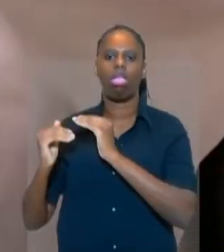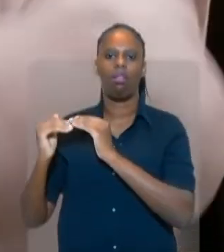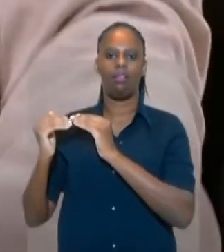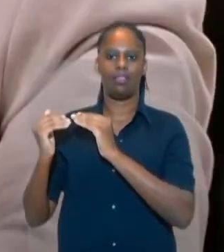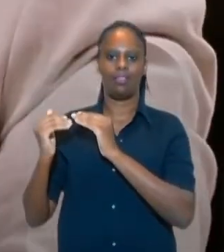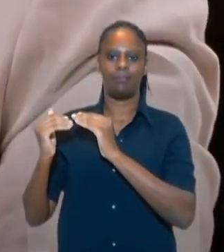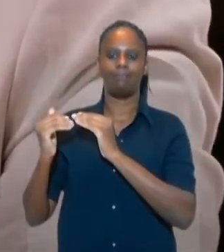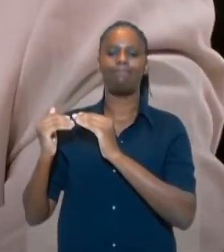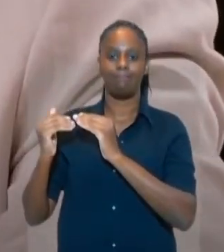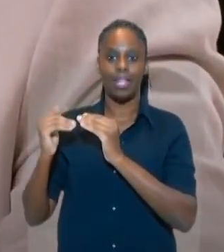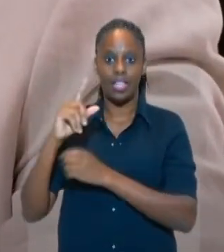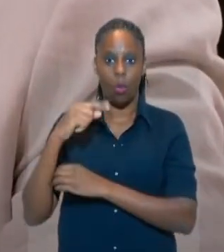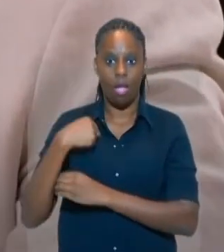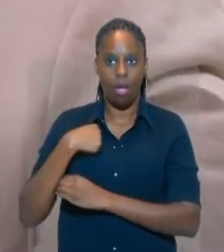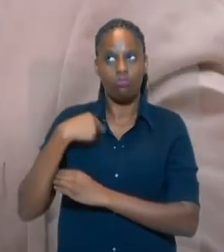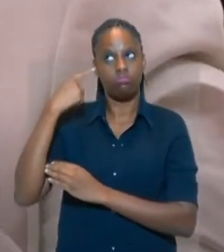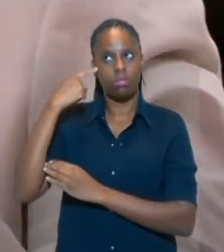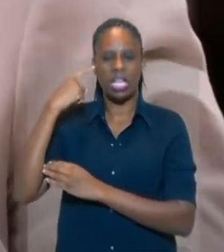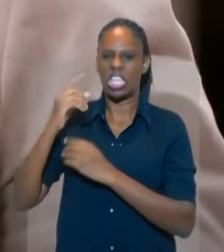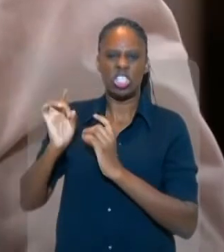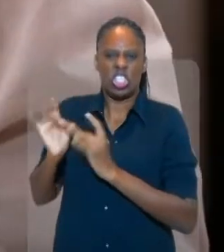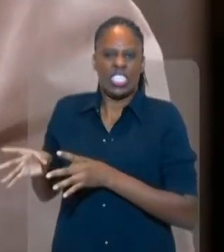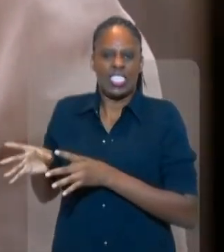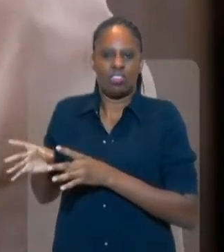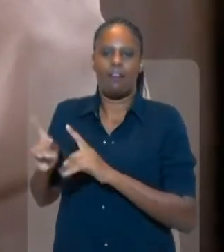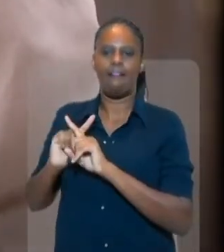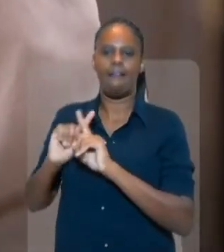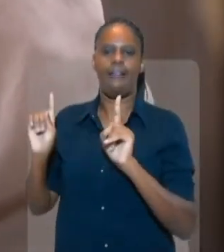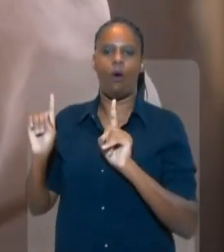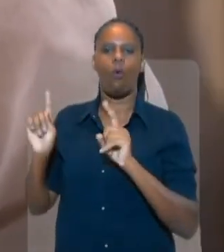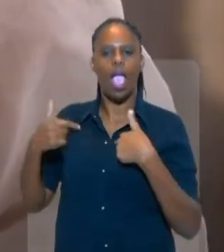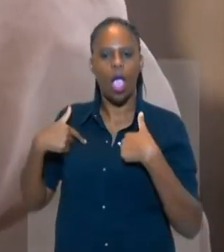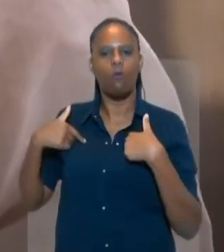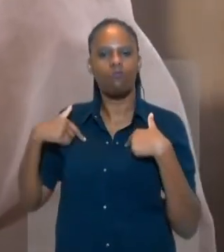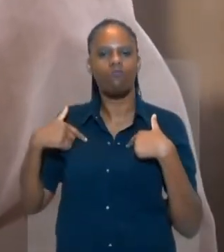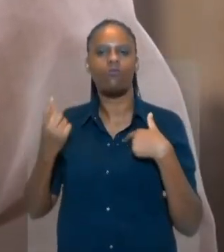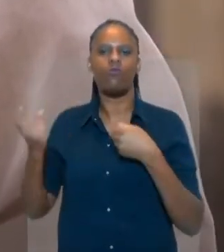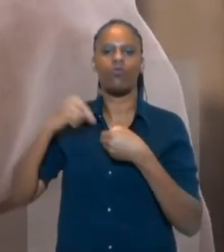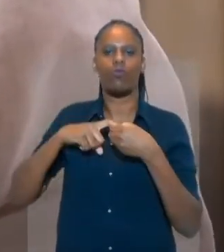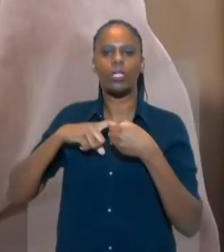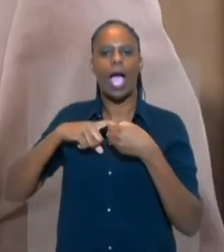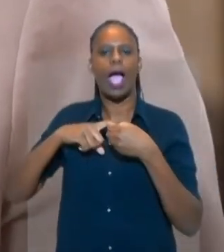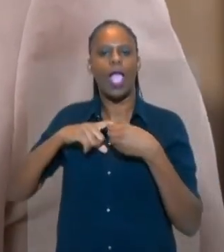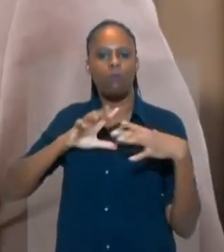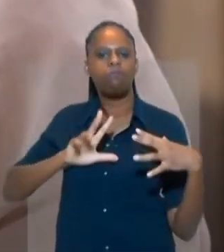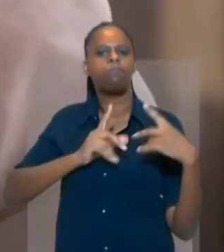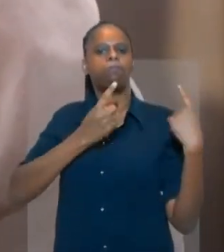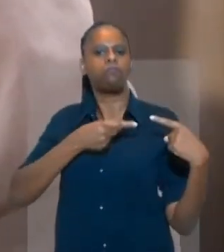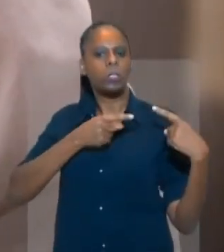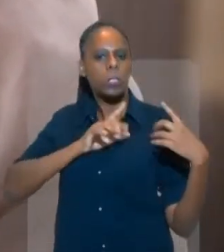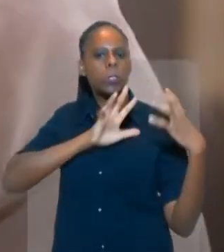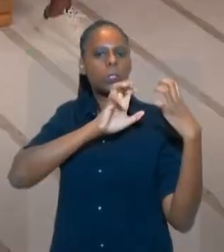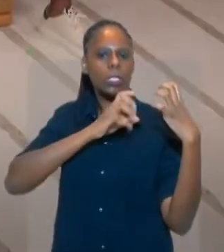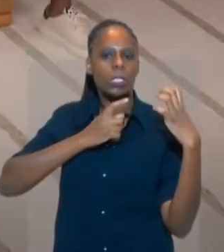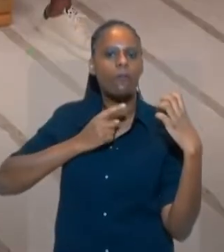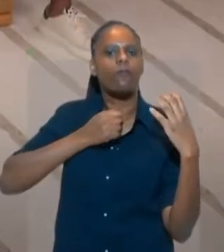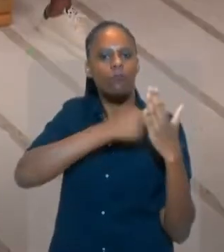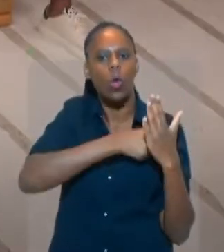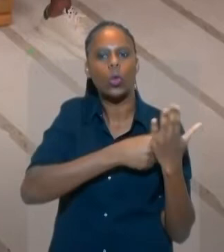país andou para trás. Então, ao invés de eu desistir, eu falei, não, eu vou votar, cara, eu vou